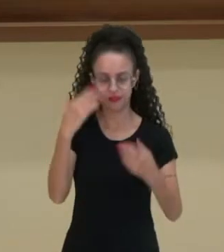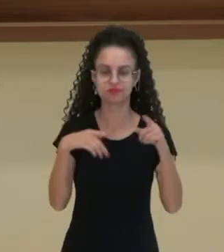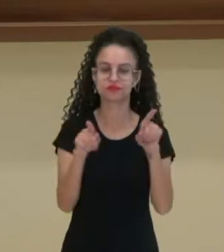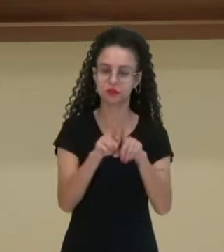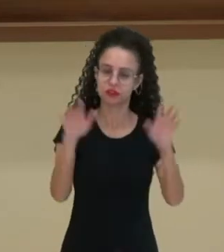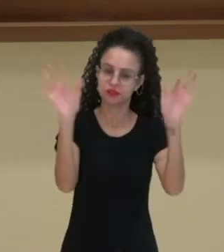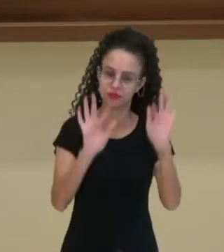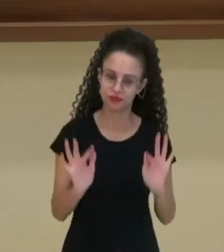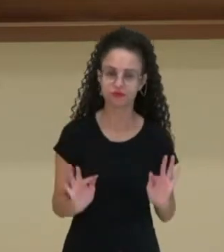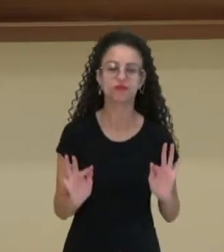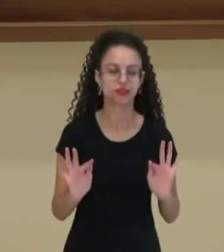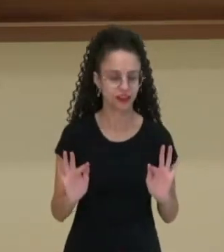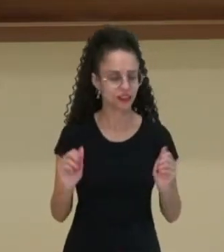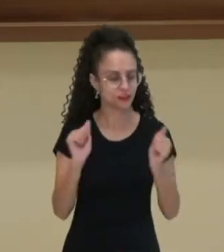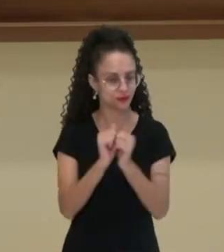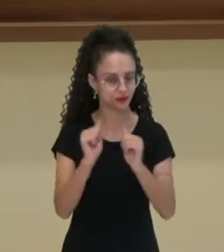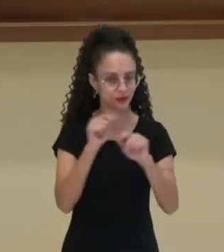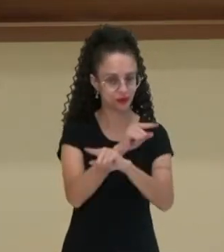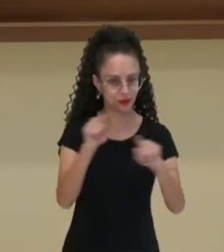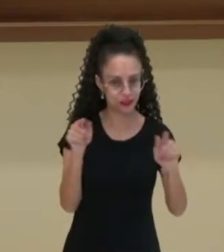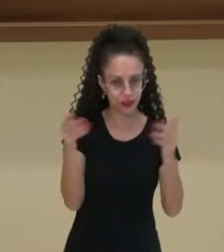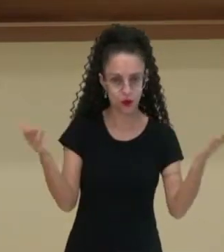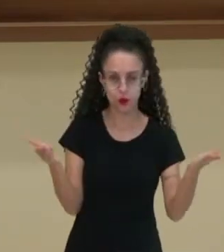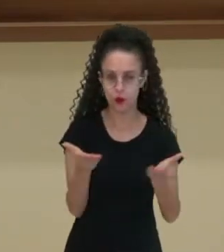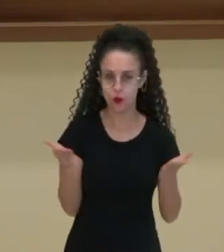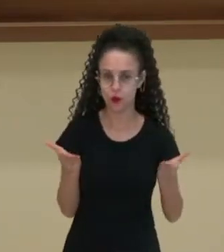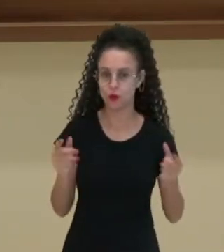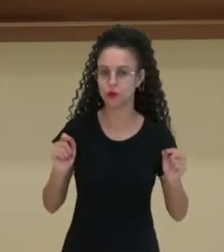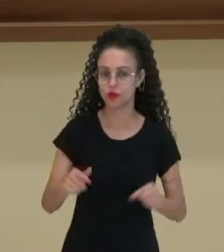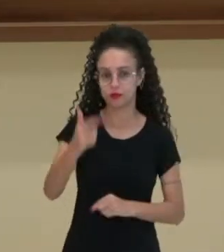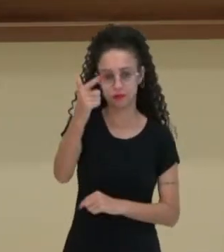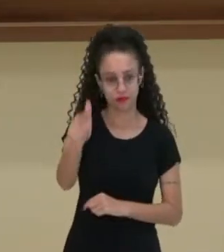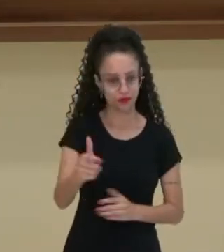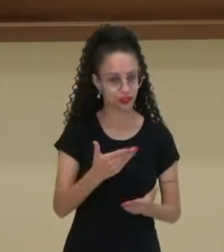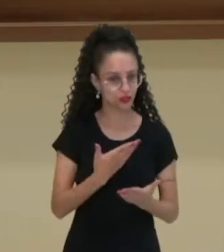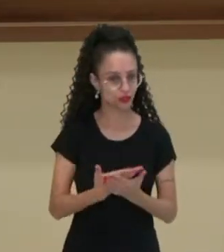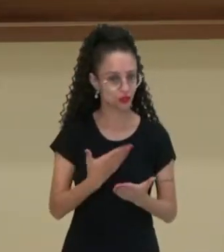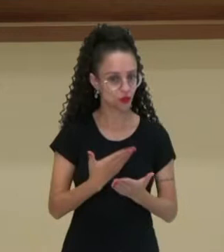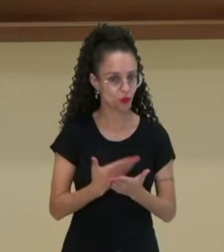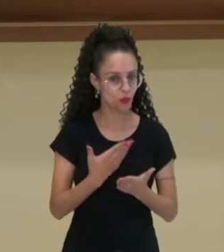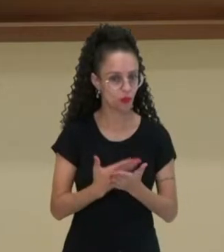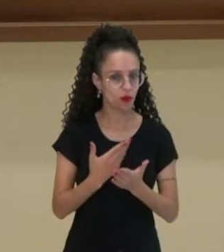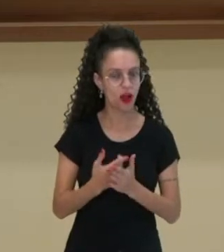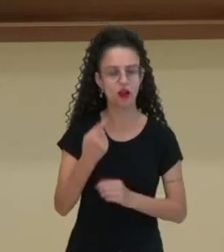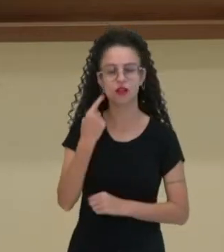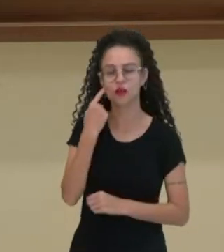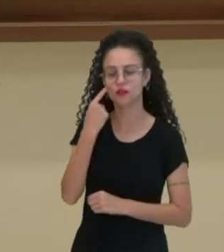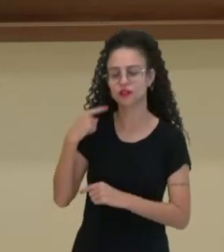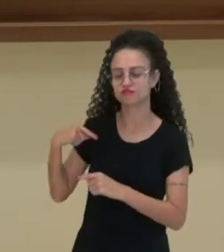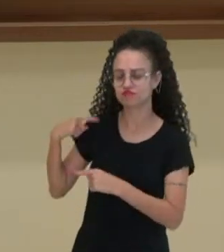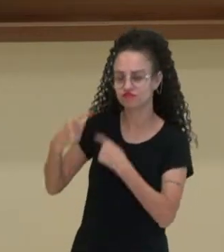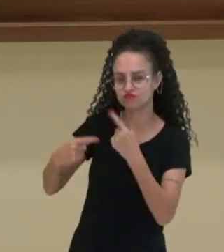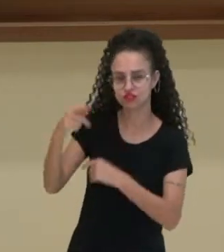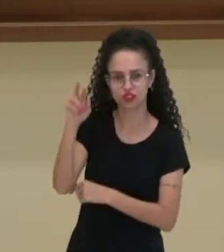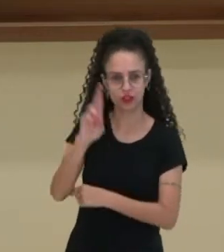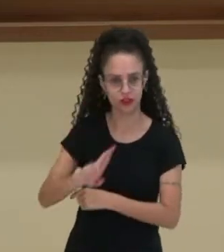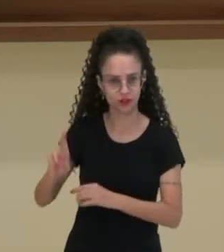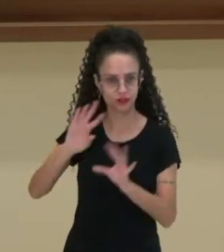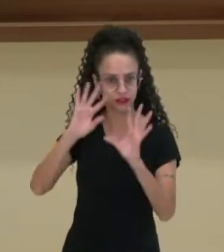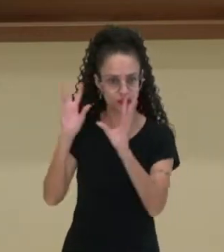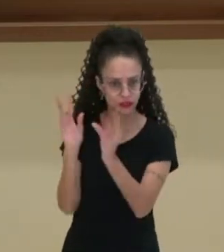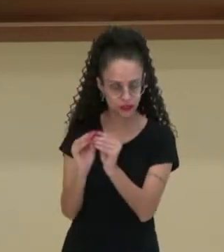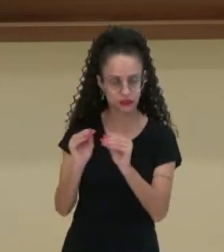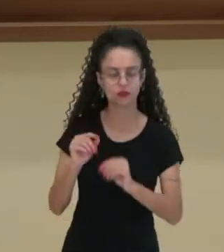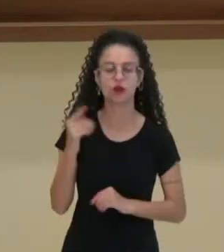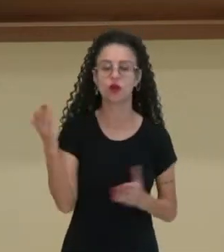por estar aqui contigo. Hoje teremos mais uma aula de nivelamento. E nesta aula nós vamos falar sobre